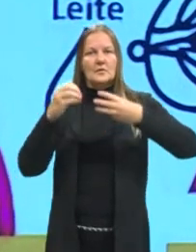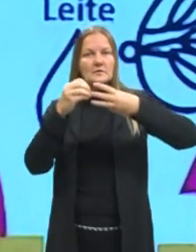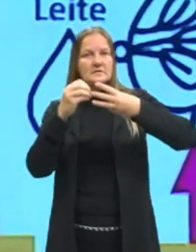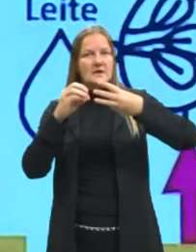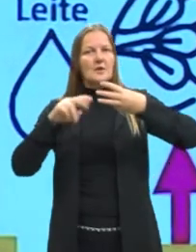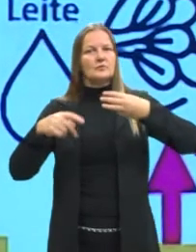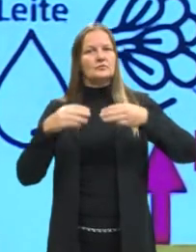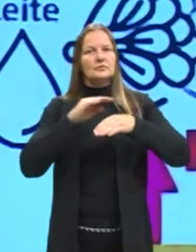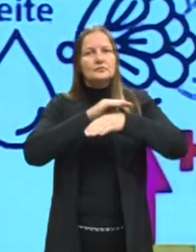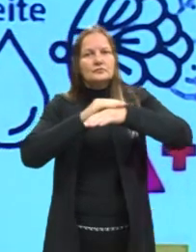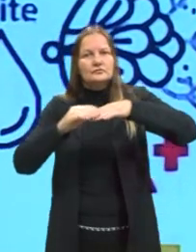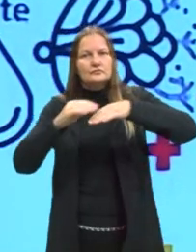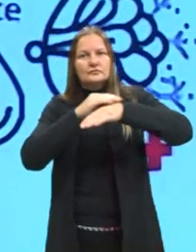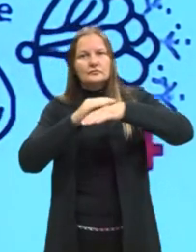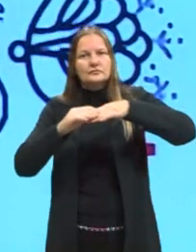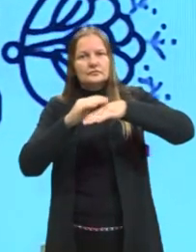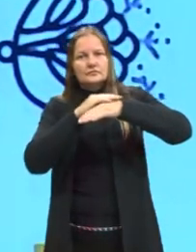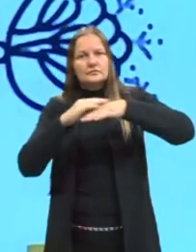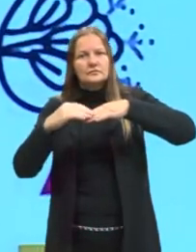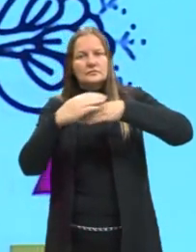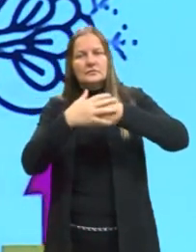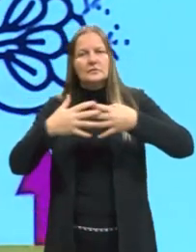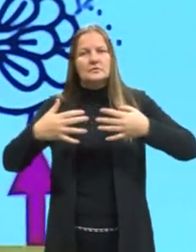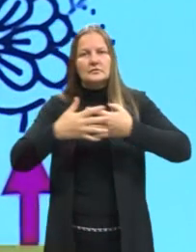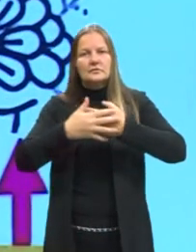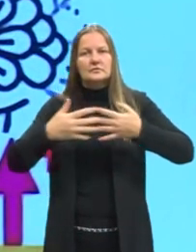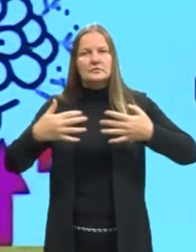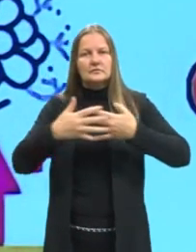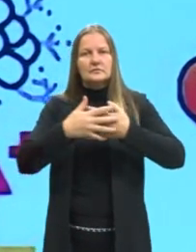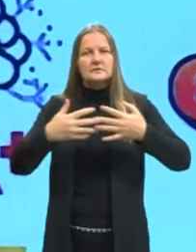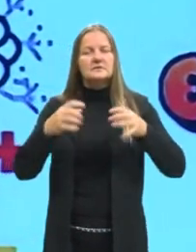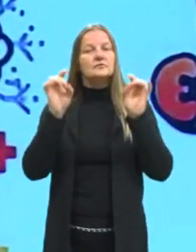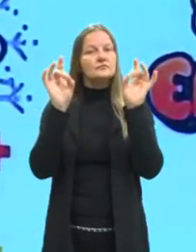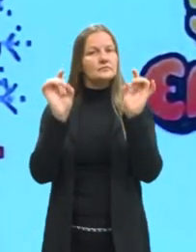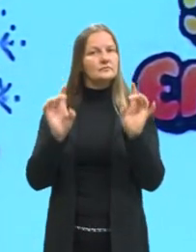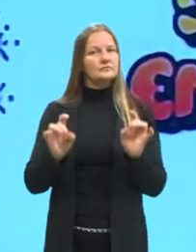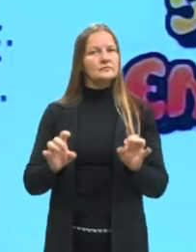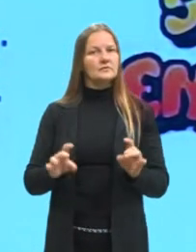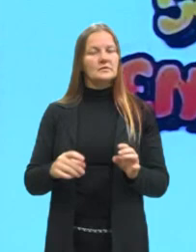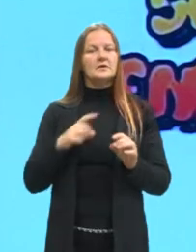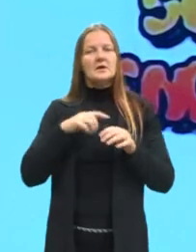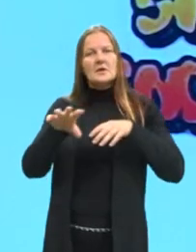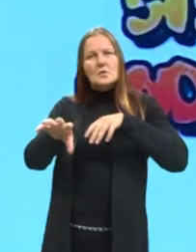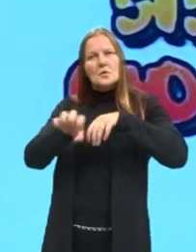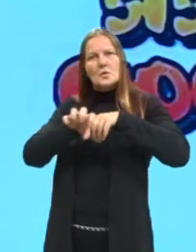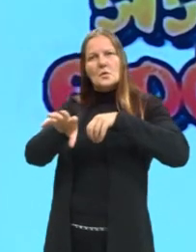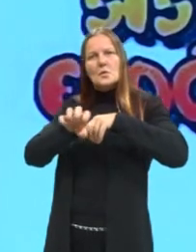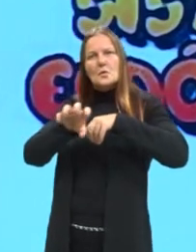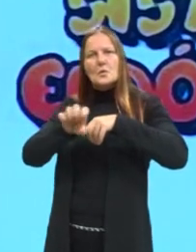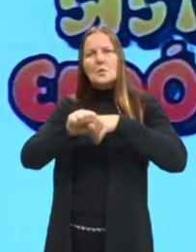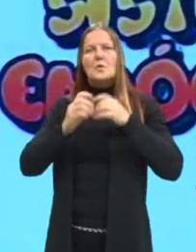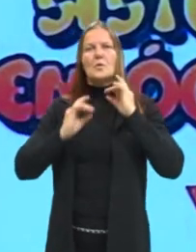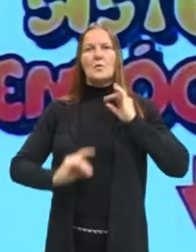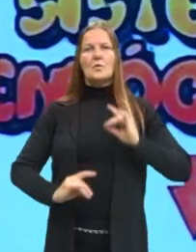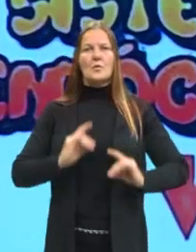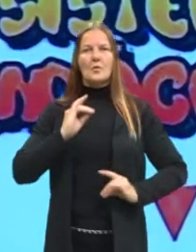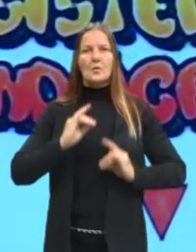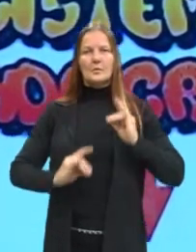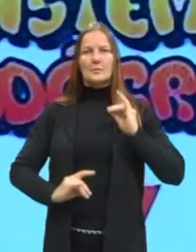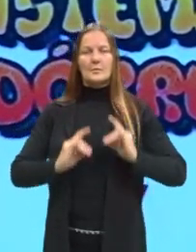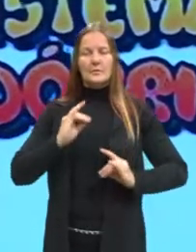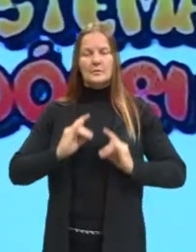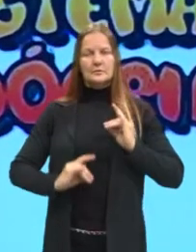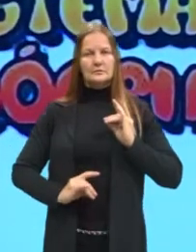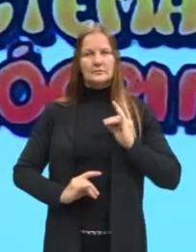ou tecidos alvo tecidos específicos tá que possuem receptores para esses hormônios